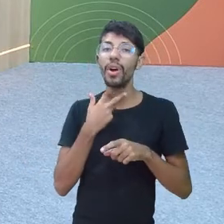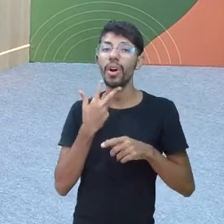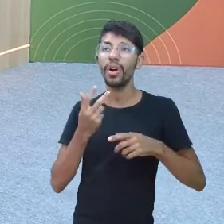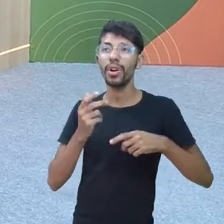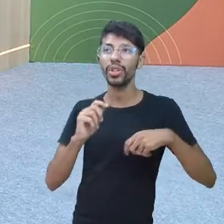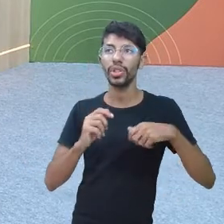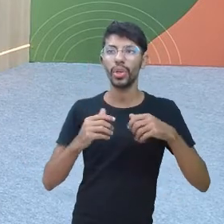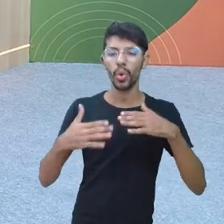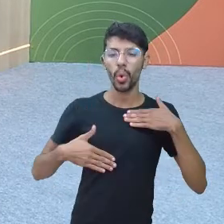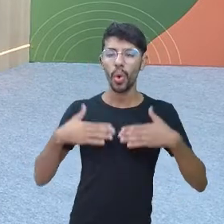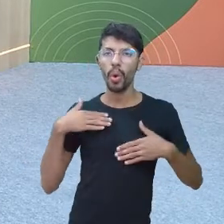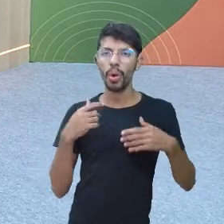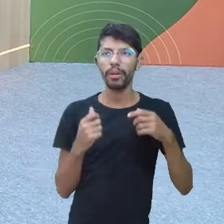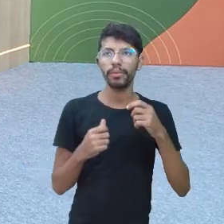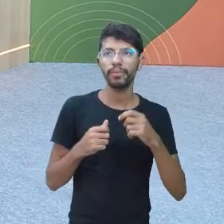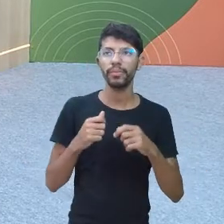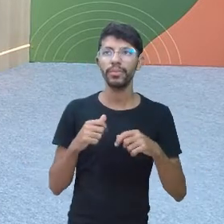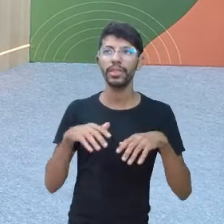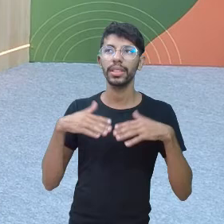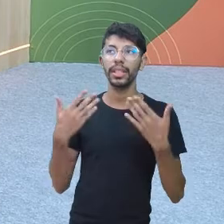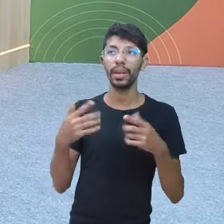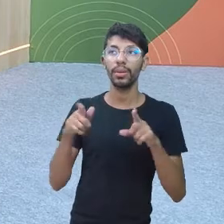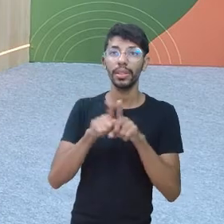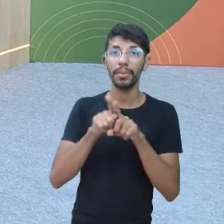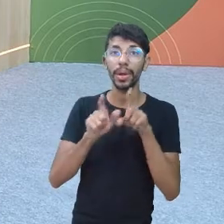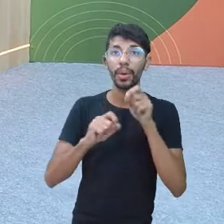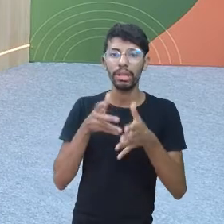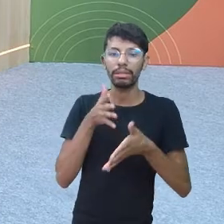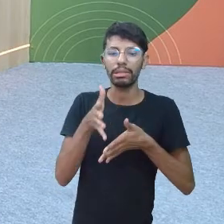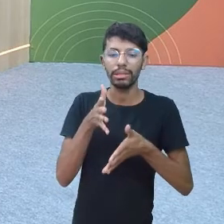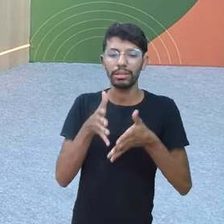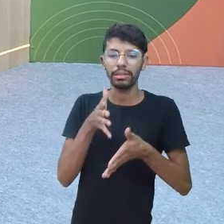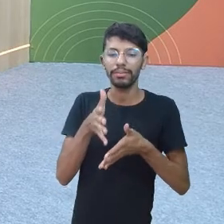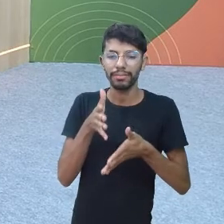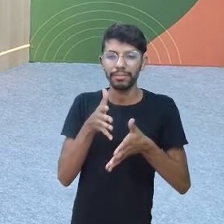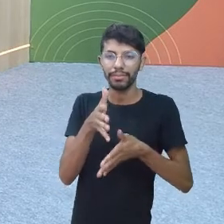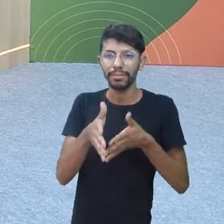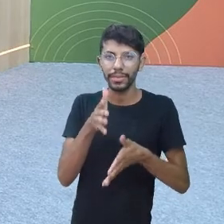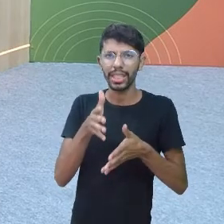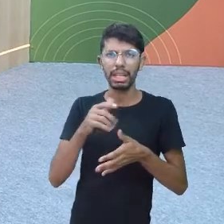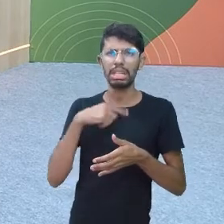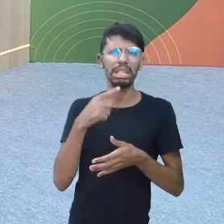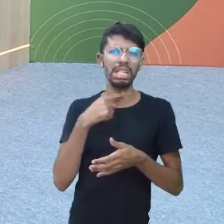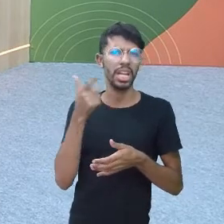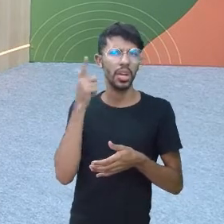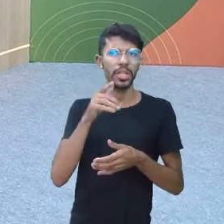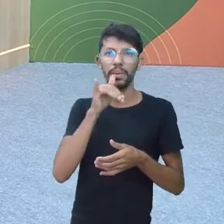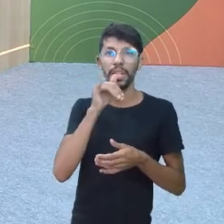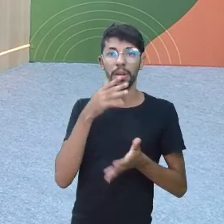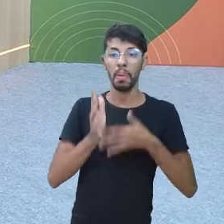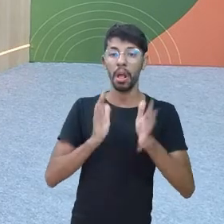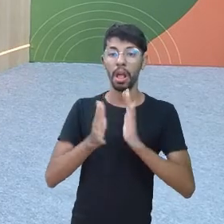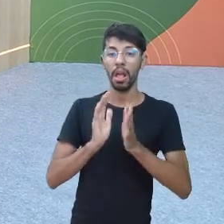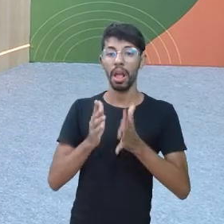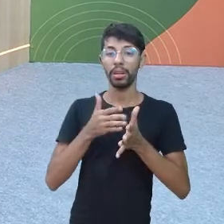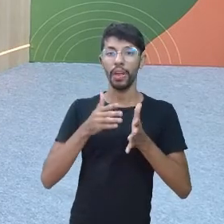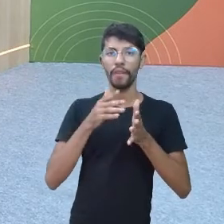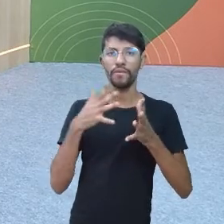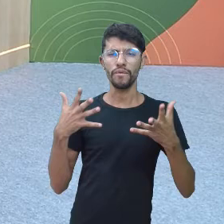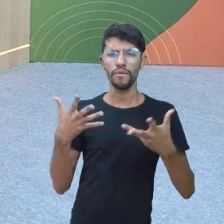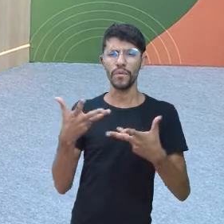E, frequentemente, gaguejar, afinal, né, ninguém fala aí lisinho o tempo todo, com fluência, sem